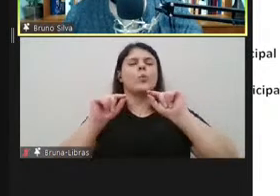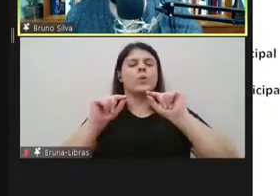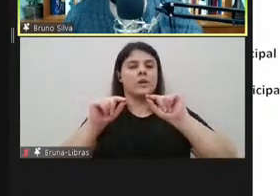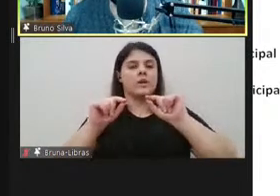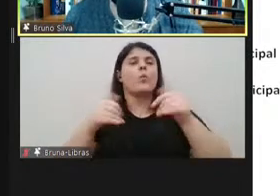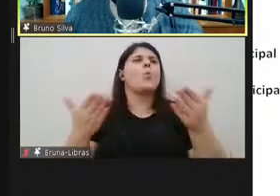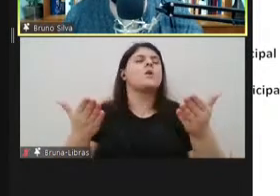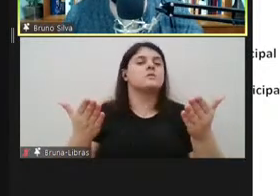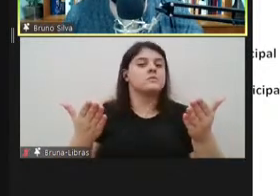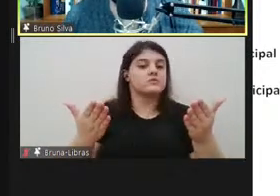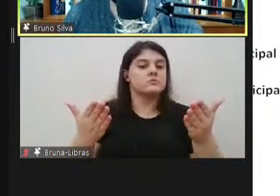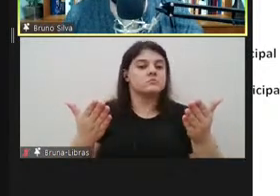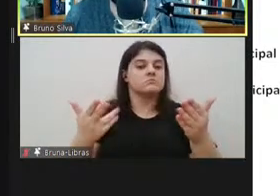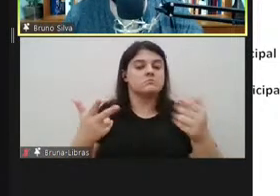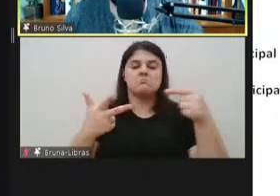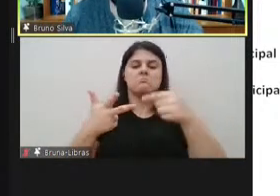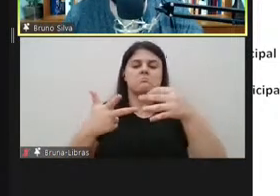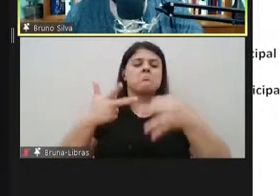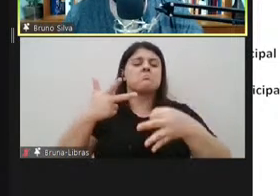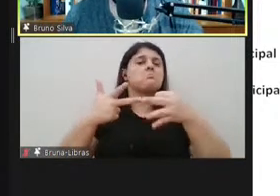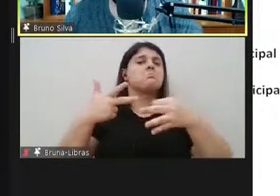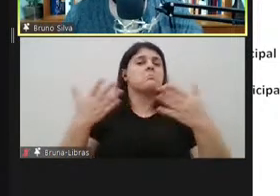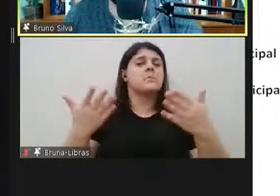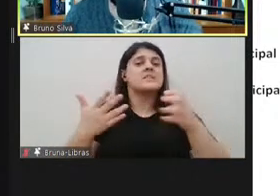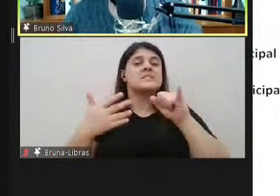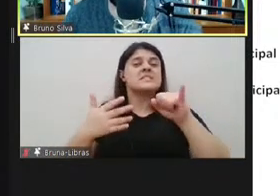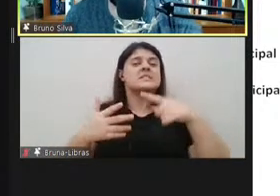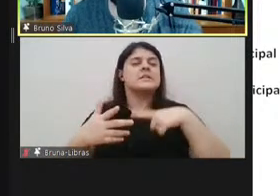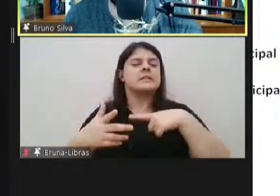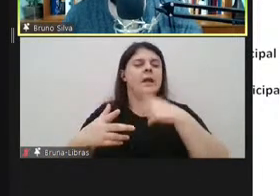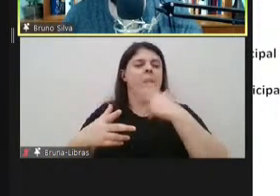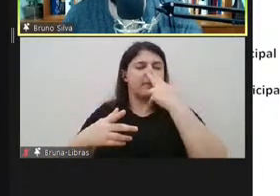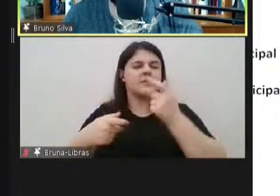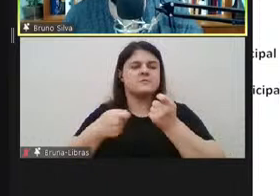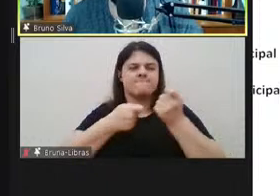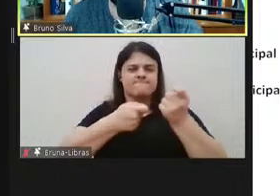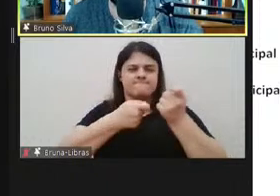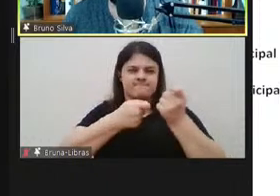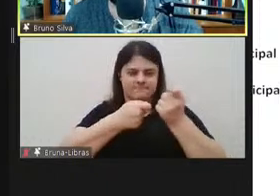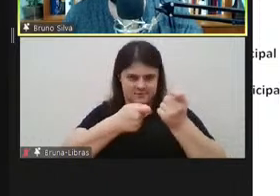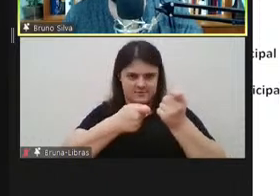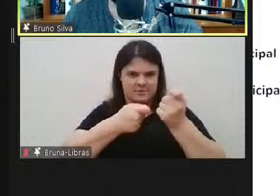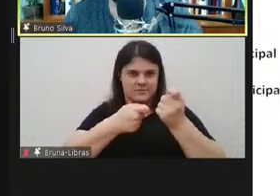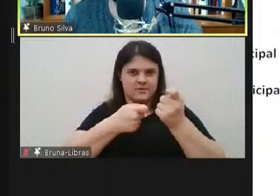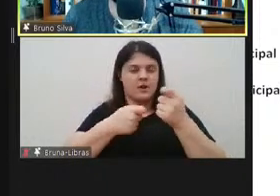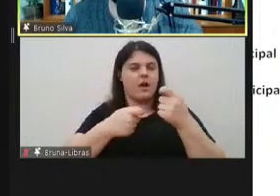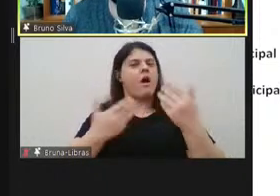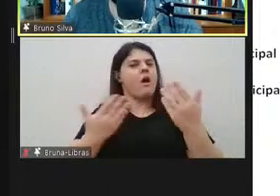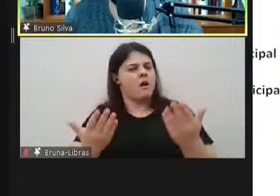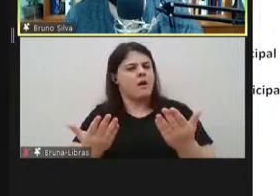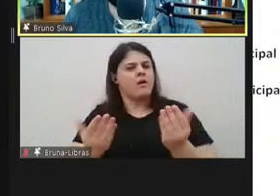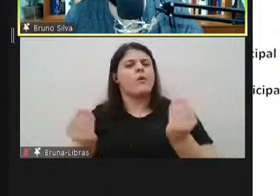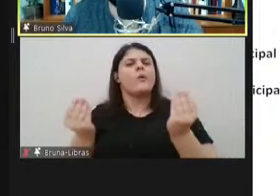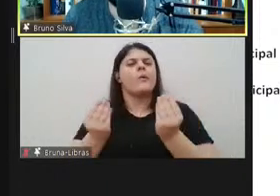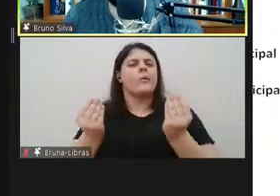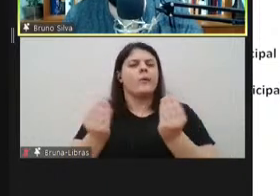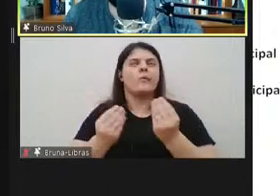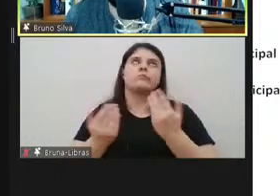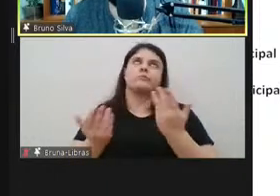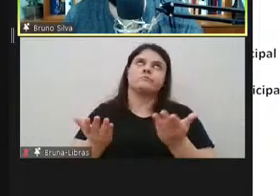instituições quando o judiciário atua quando ele é provocado concorda comigo quando é provocado Então